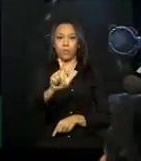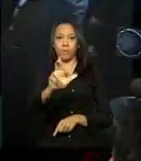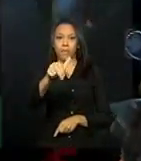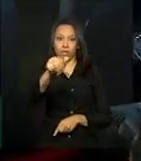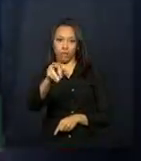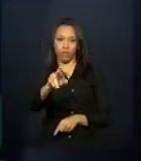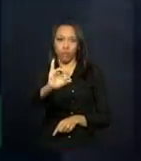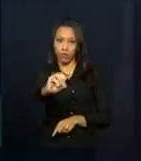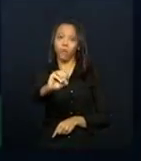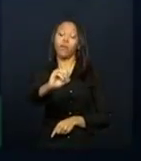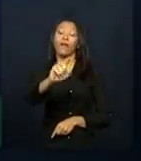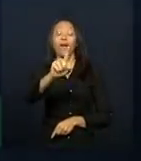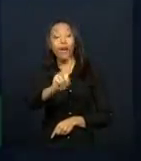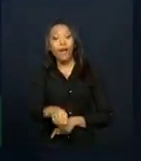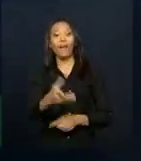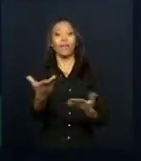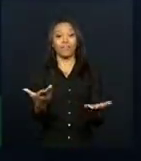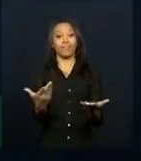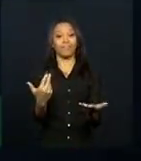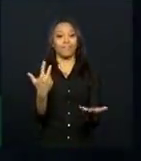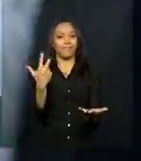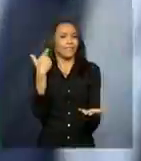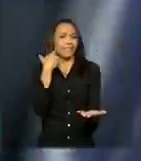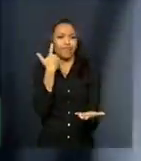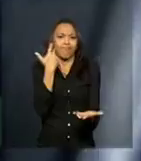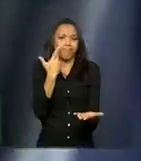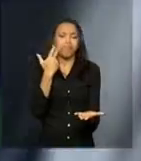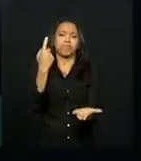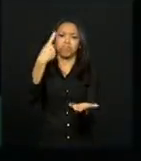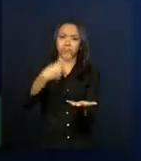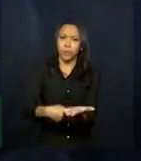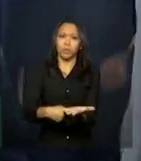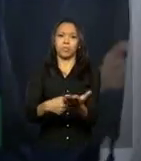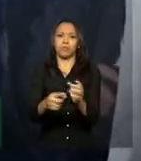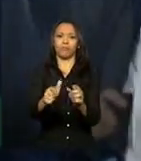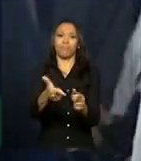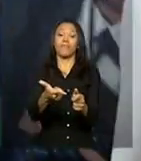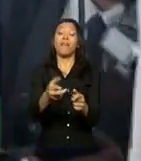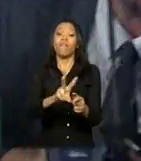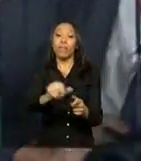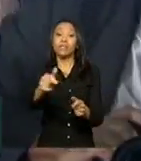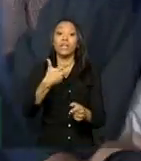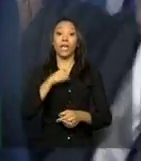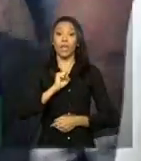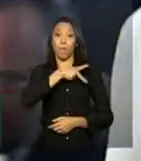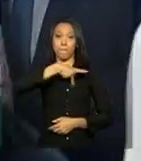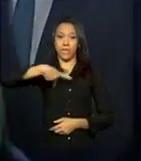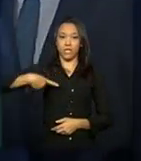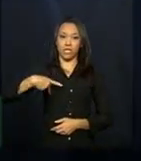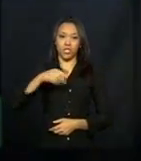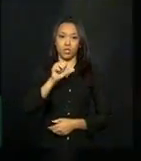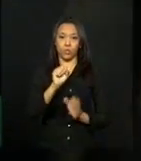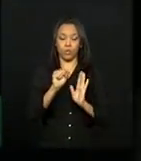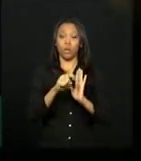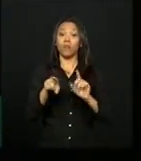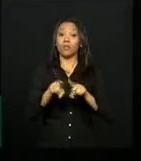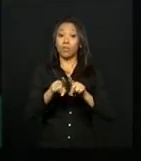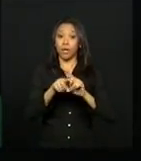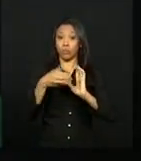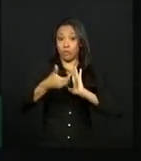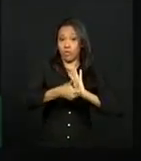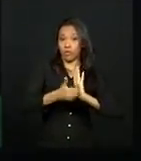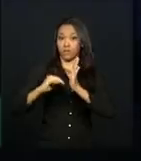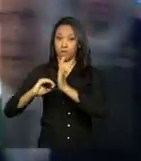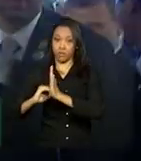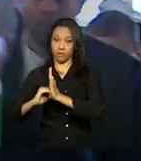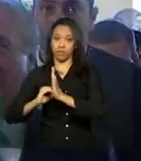É o momento das formalidades da posse, Luciano. Essa sessão vai ser dirigida pelo presidente do Senado e do Congresso Nacional, Renan